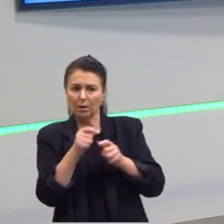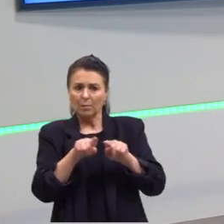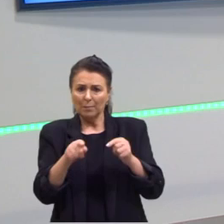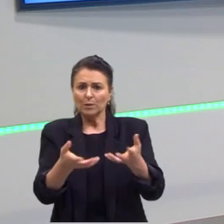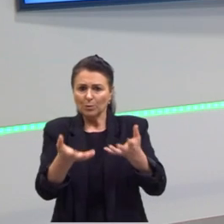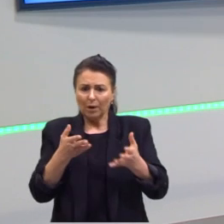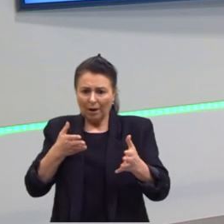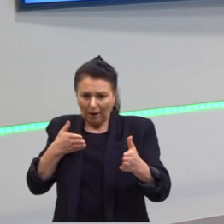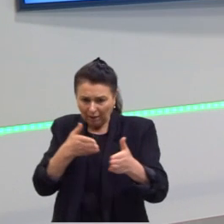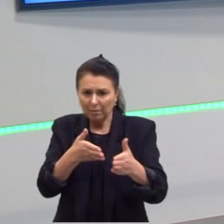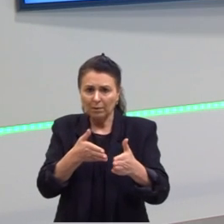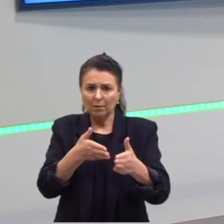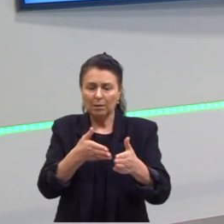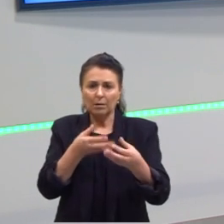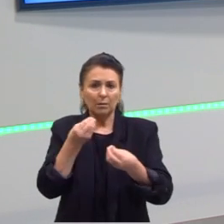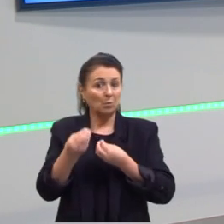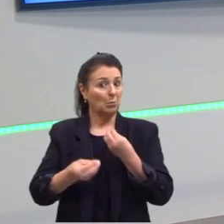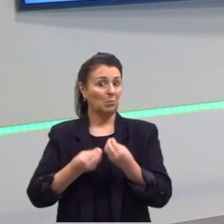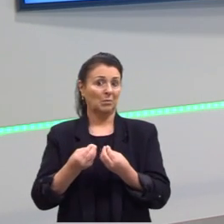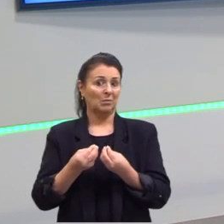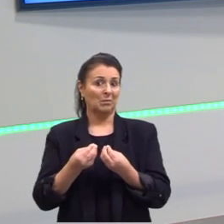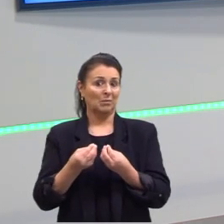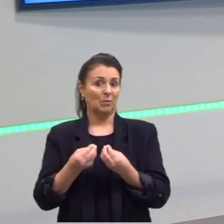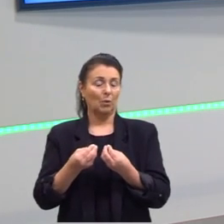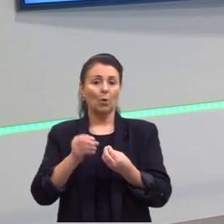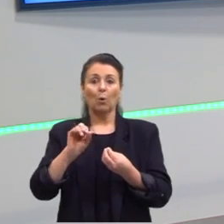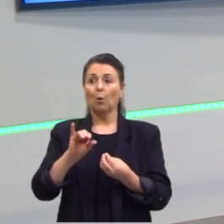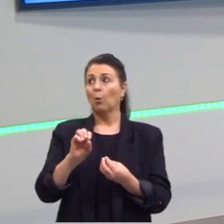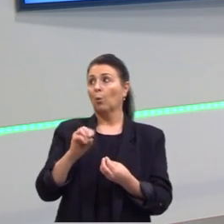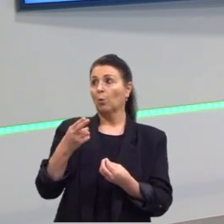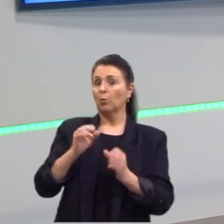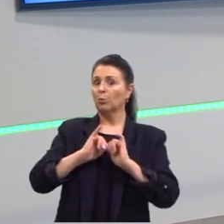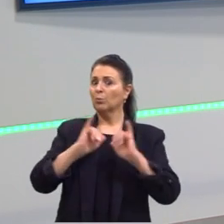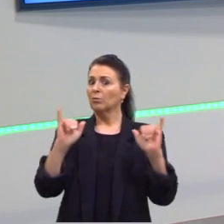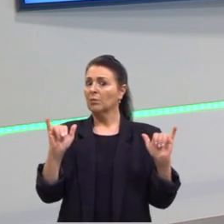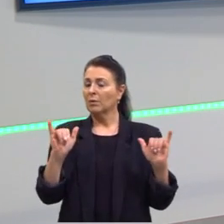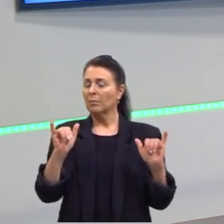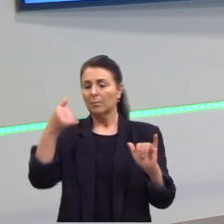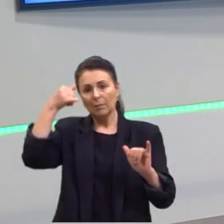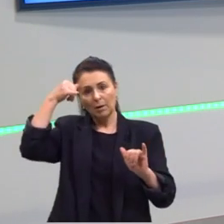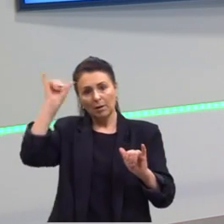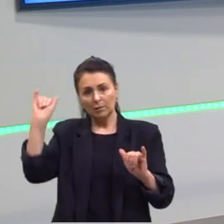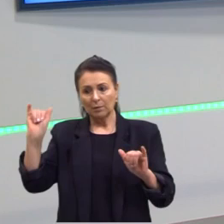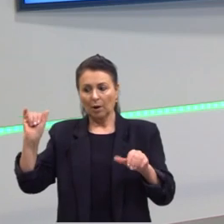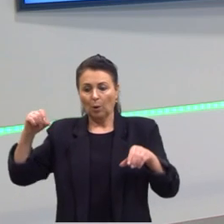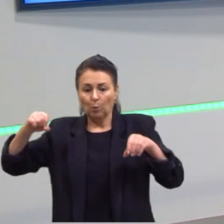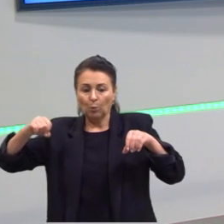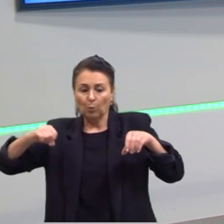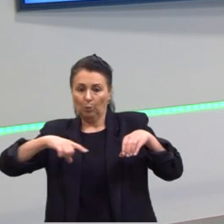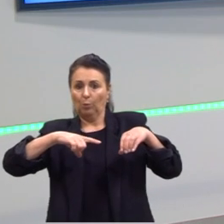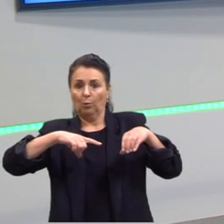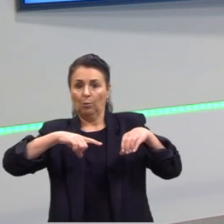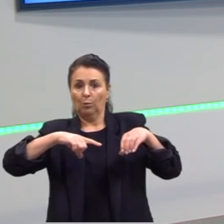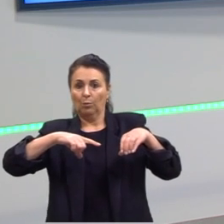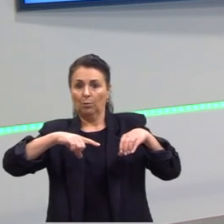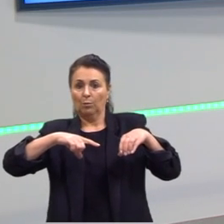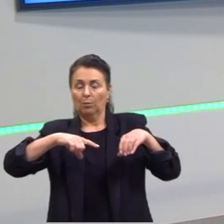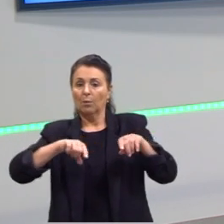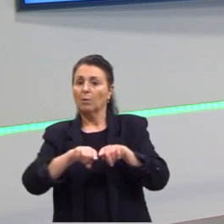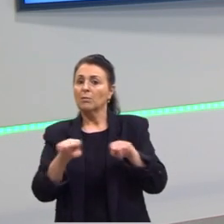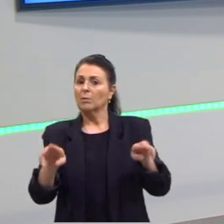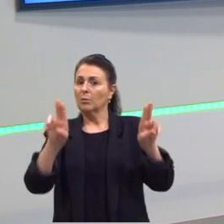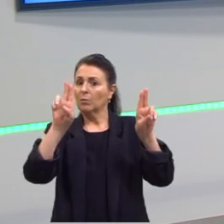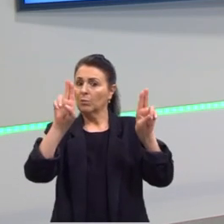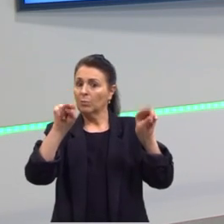jogamos na defesa para por exemplo evitar tomar algum gol mas não para atacar mais são temáticas